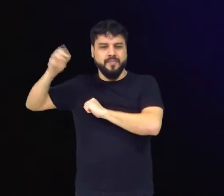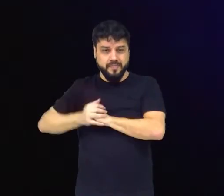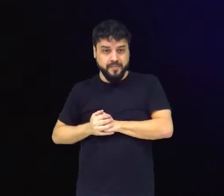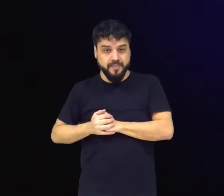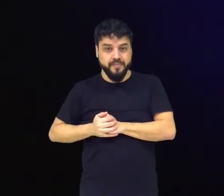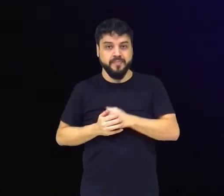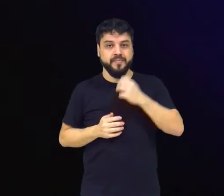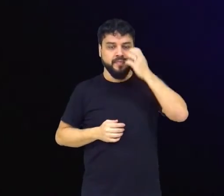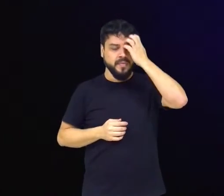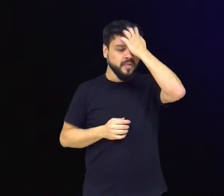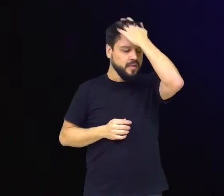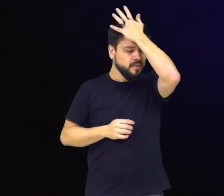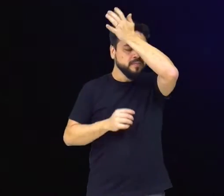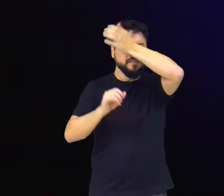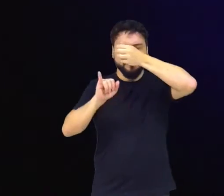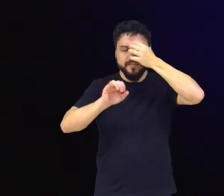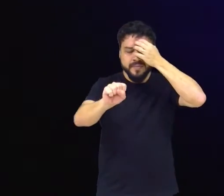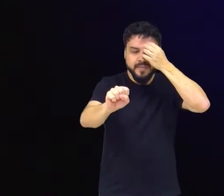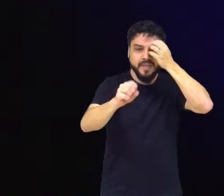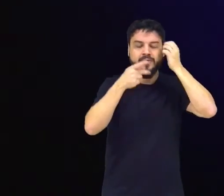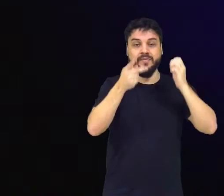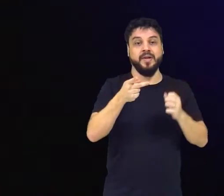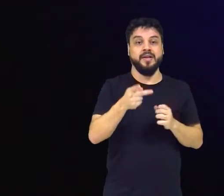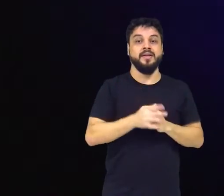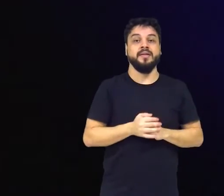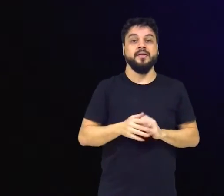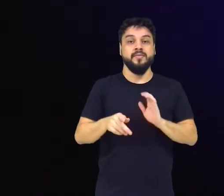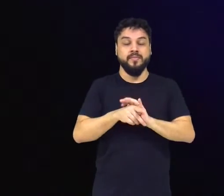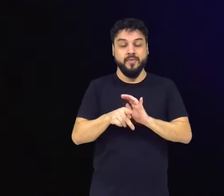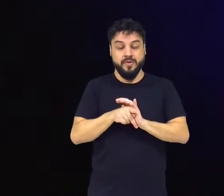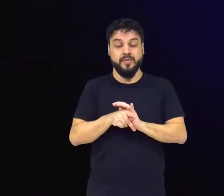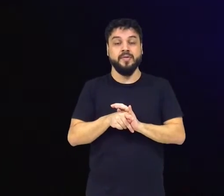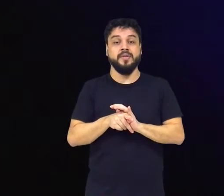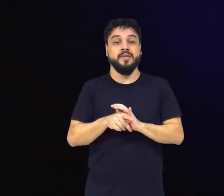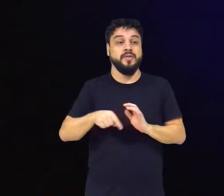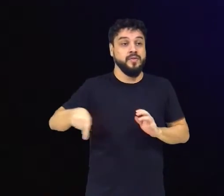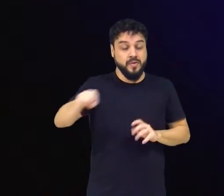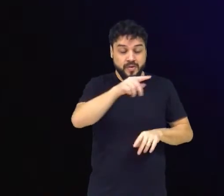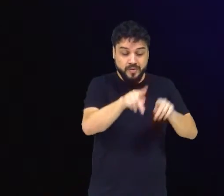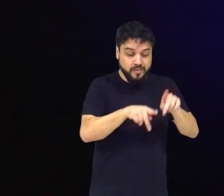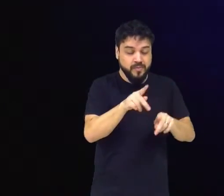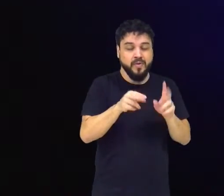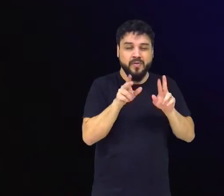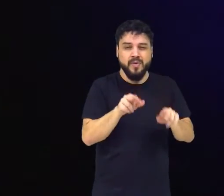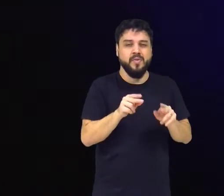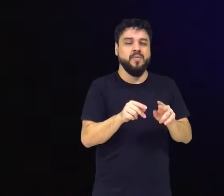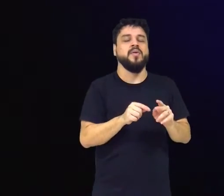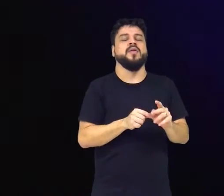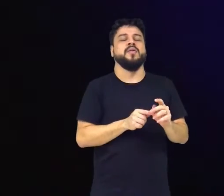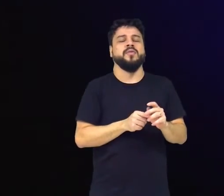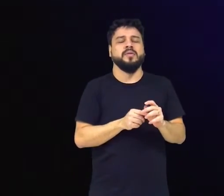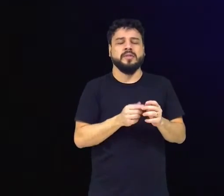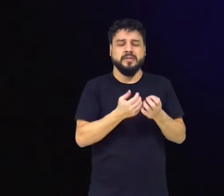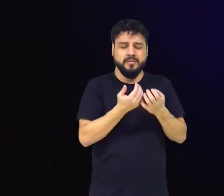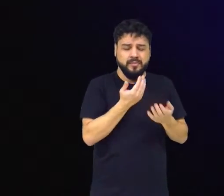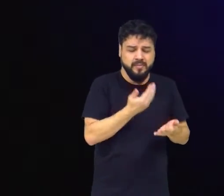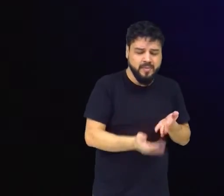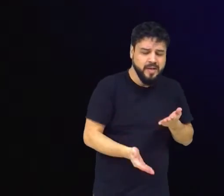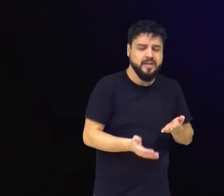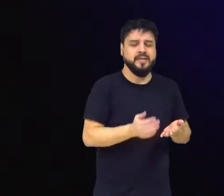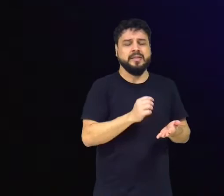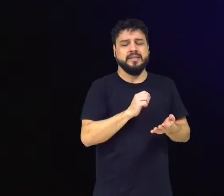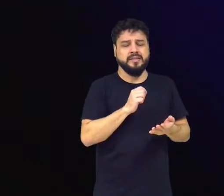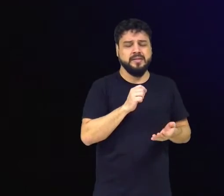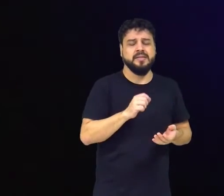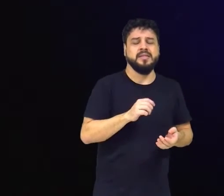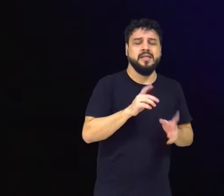flor, soprando nela o Espírito do Senhor. Na verdade, o povo é erva. Seca-se a erva e cai a flor, porém a palavra do nosso